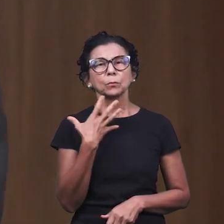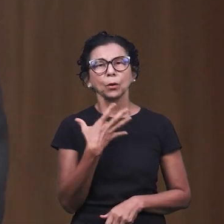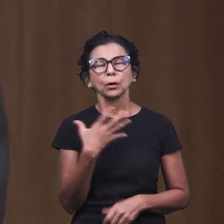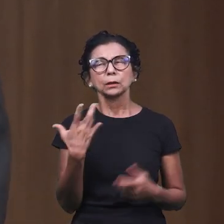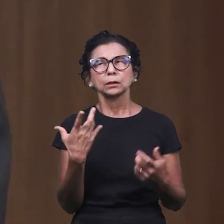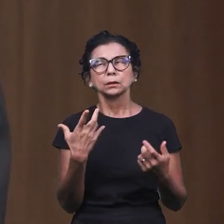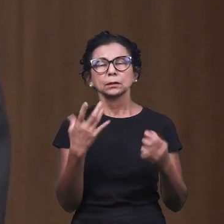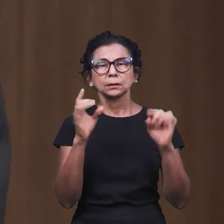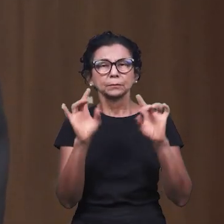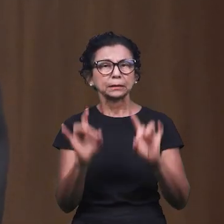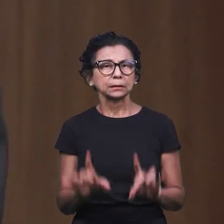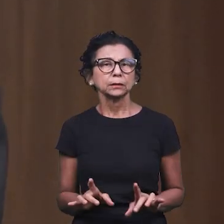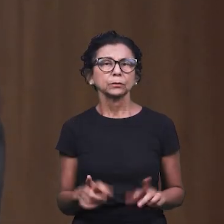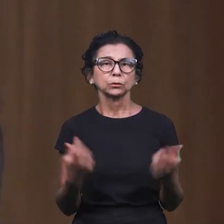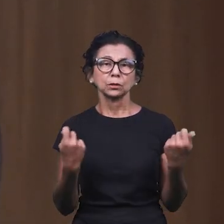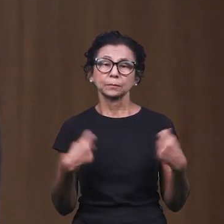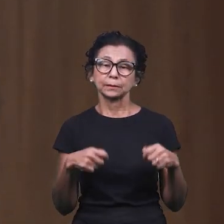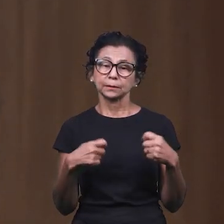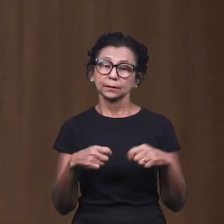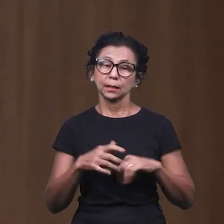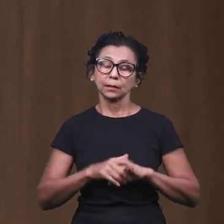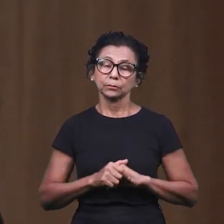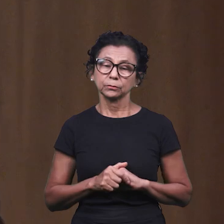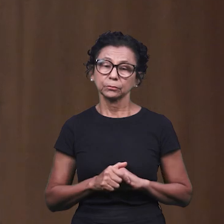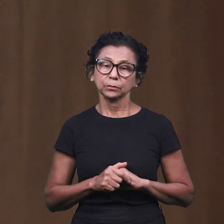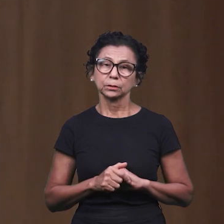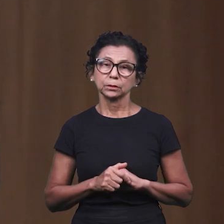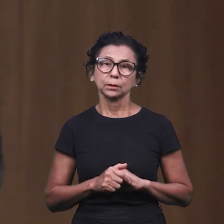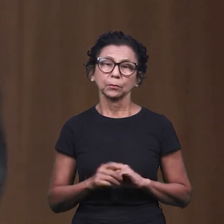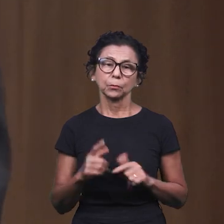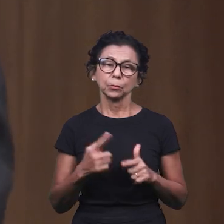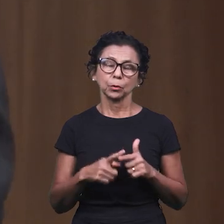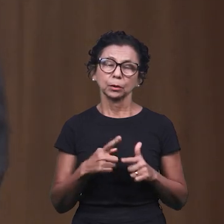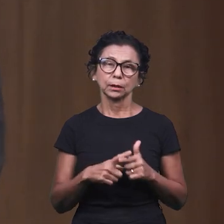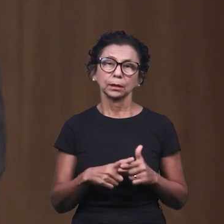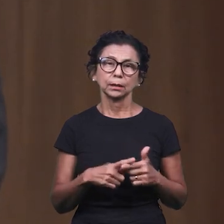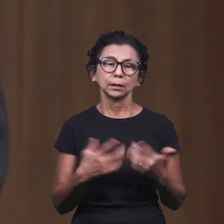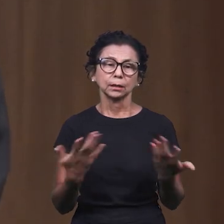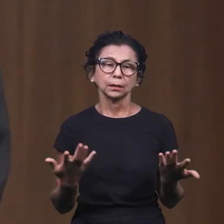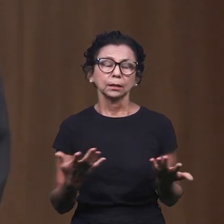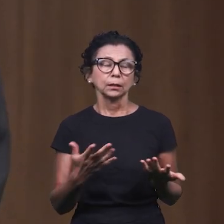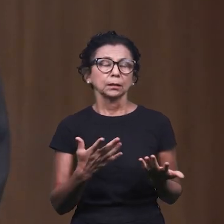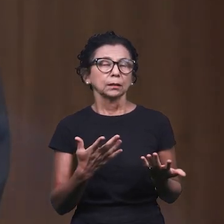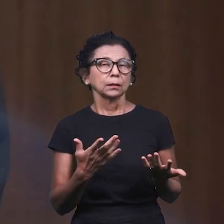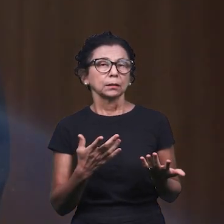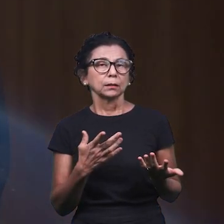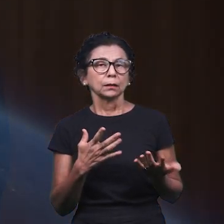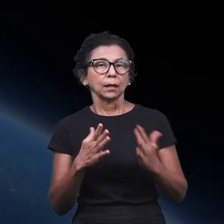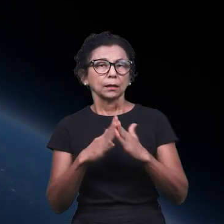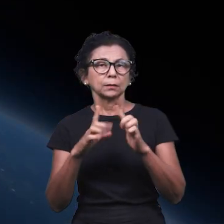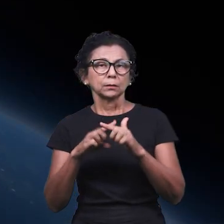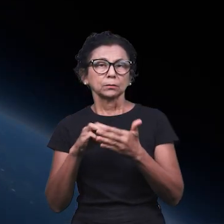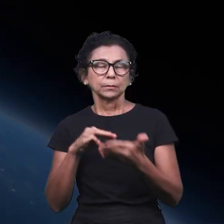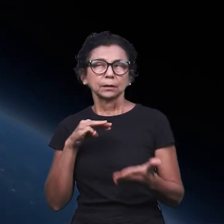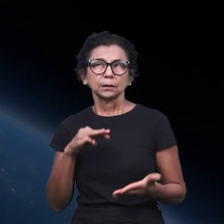de corpo, né? Então, isso realmente também tem sido algo maravilhoso. Inclusive, o texto que nós